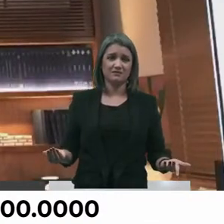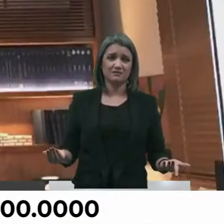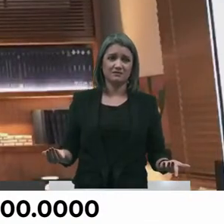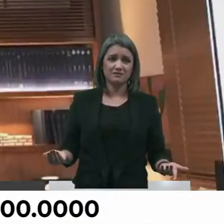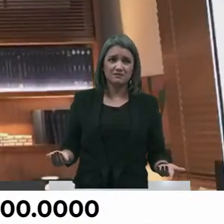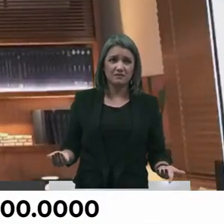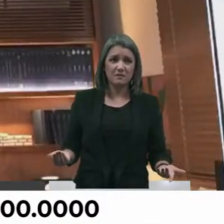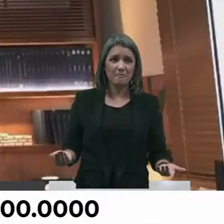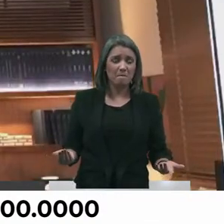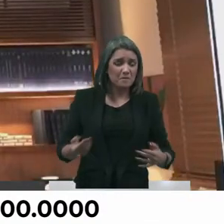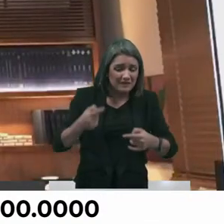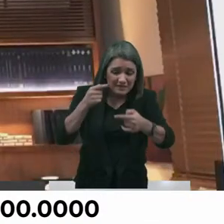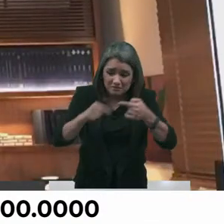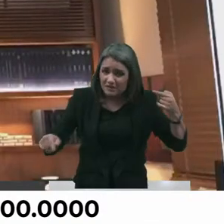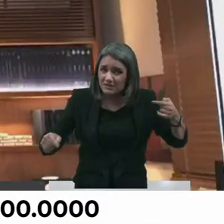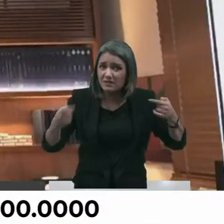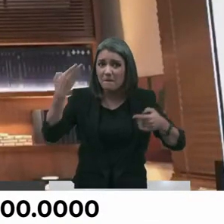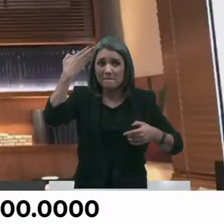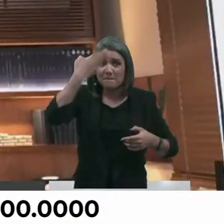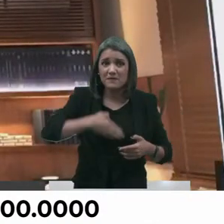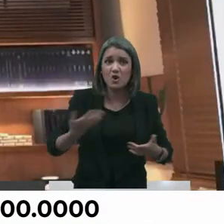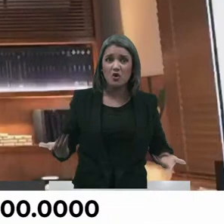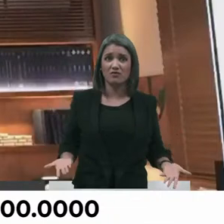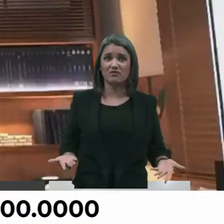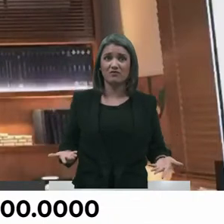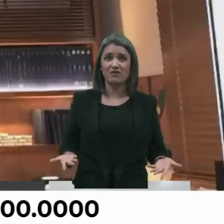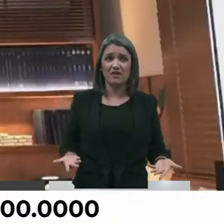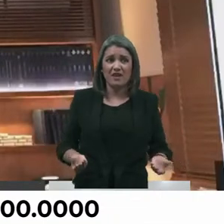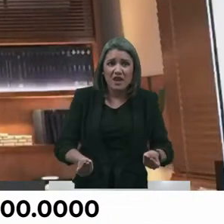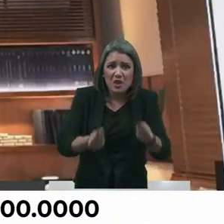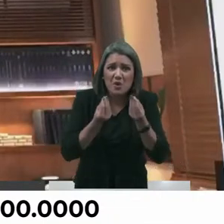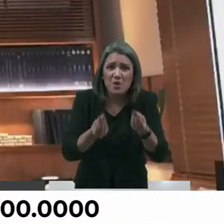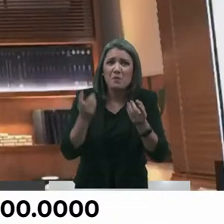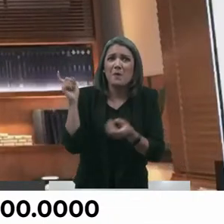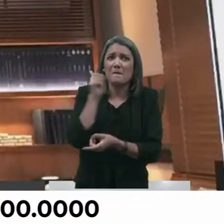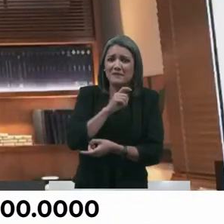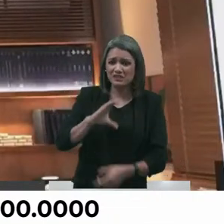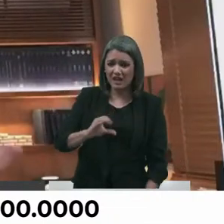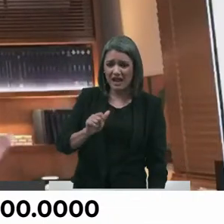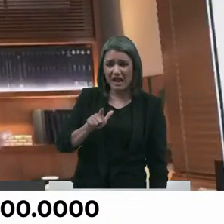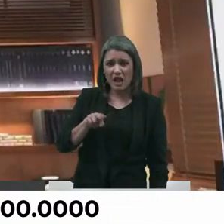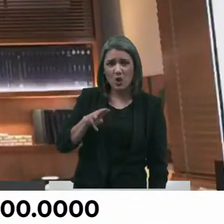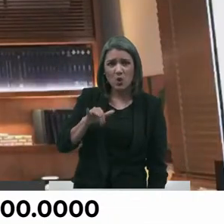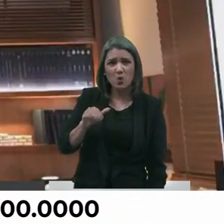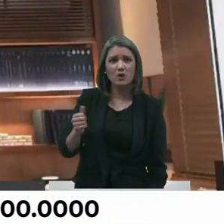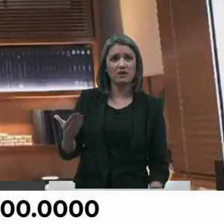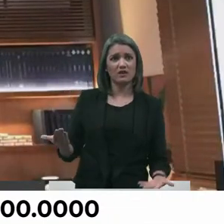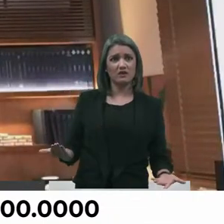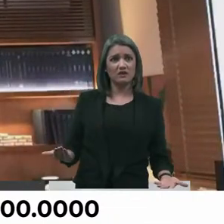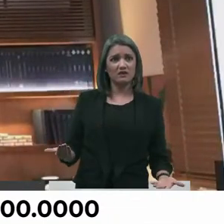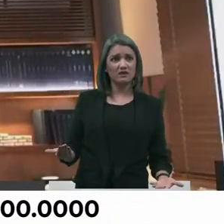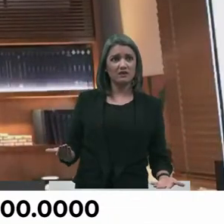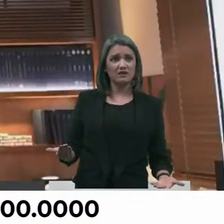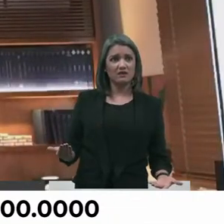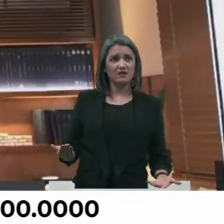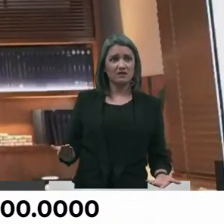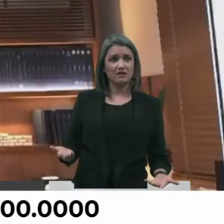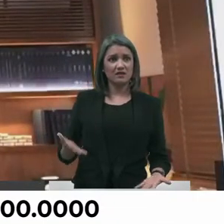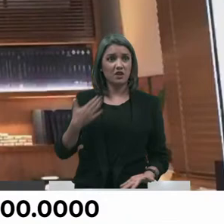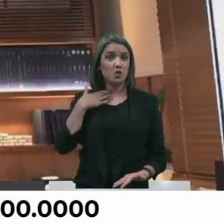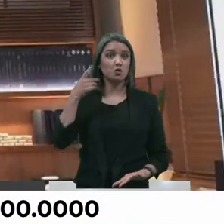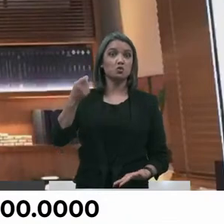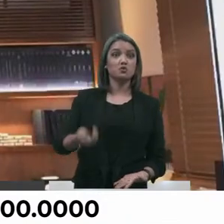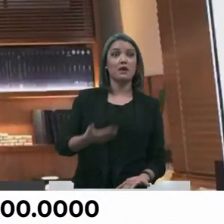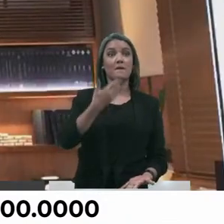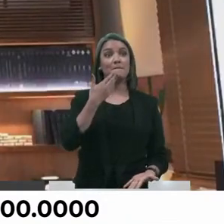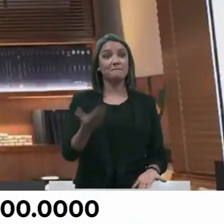da prova dos autos, é uma falácia, é uma calúnia que o magistrado, então, teria pedido para o